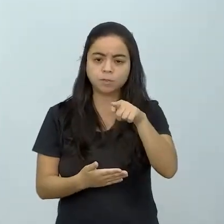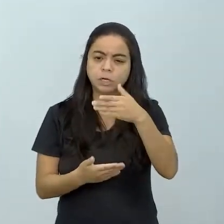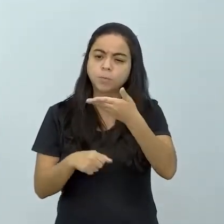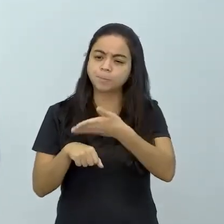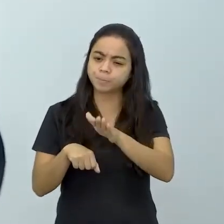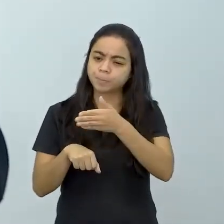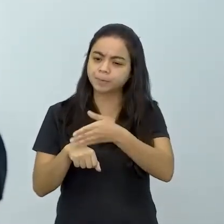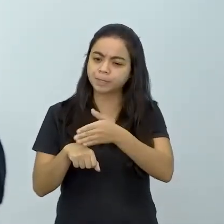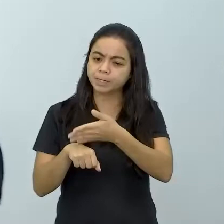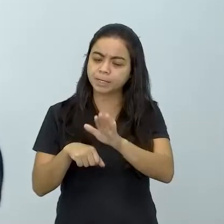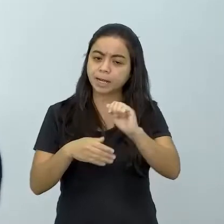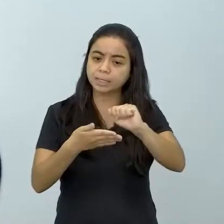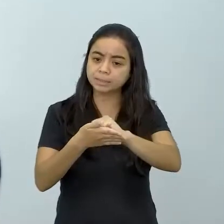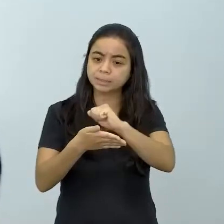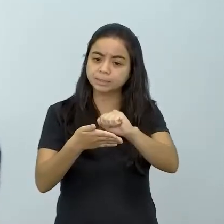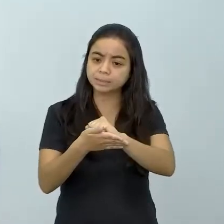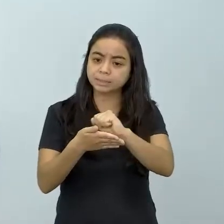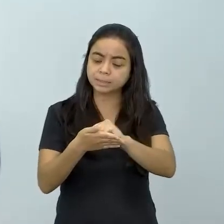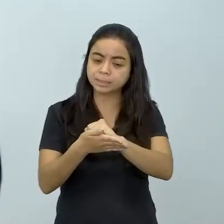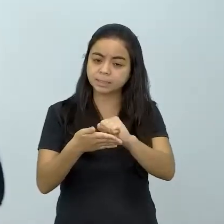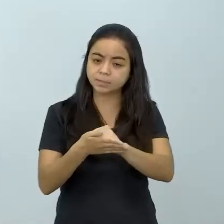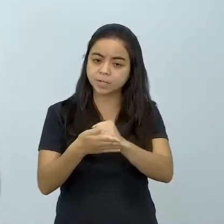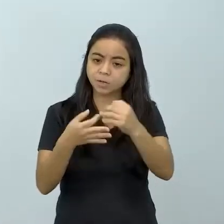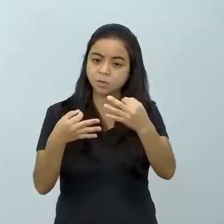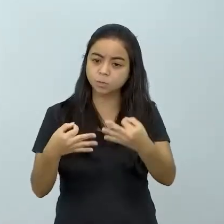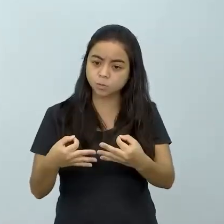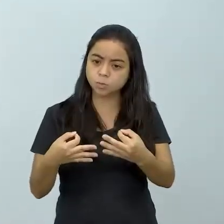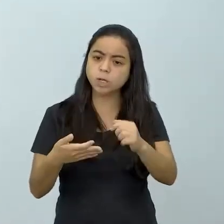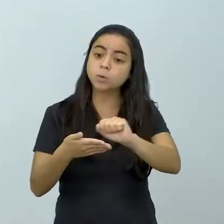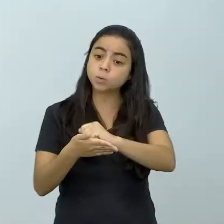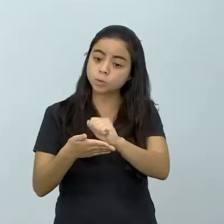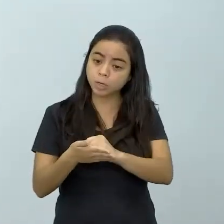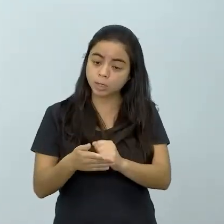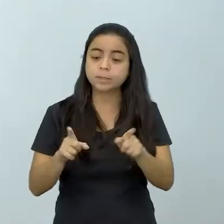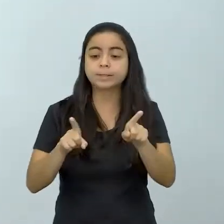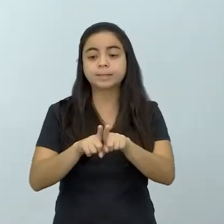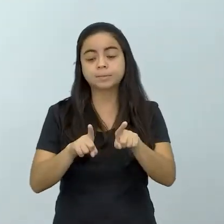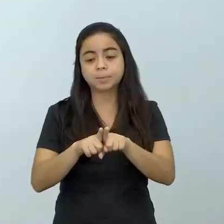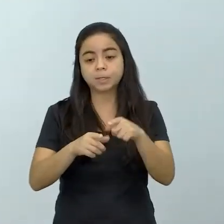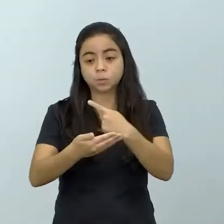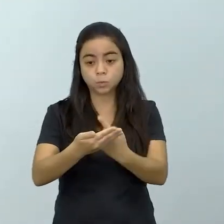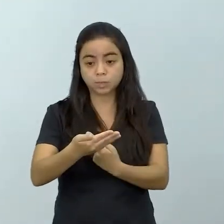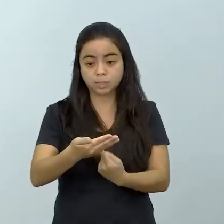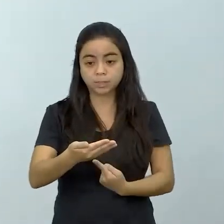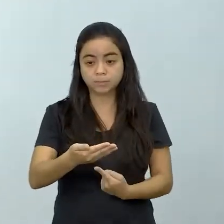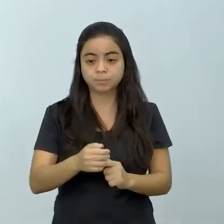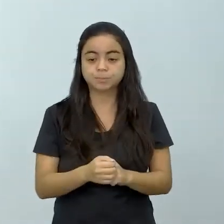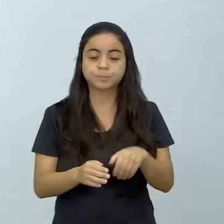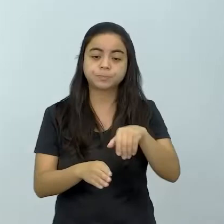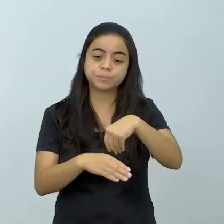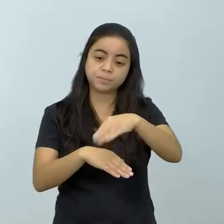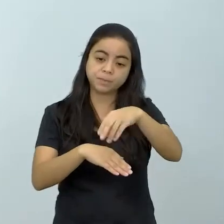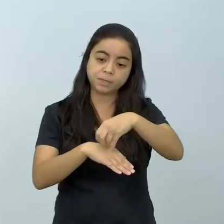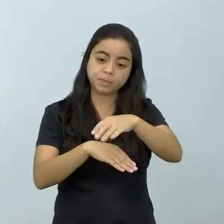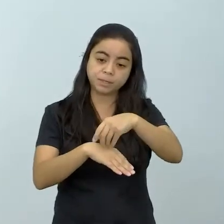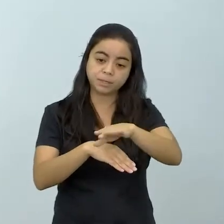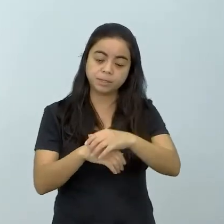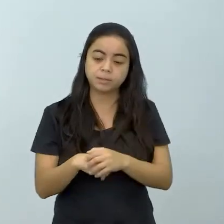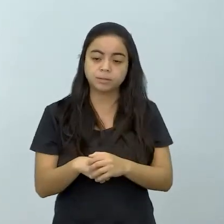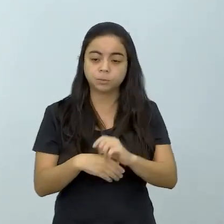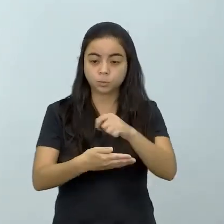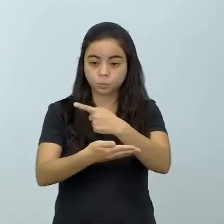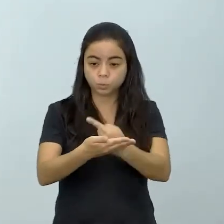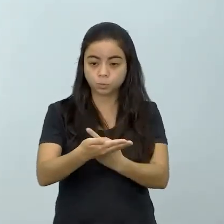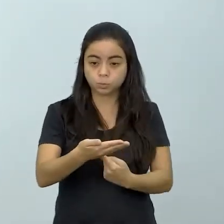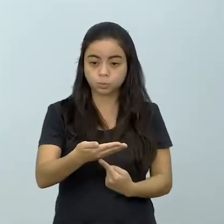treine escrever isso no seu diário de bordo eu até sugiro que você tenha lá no seu diário